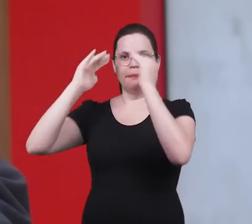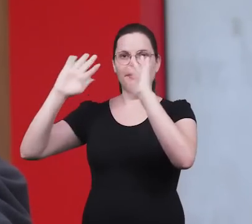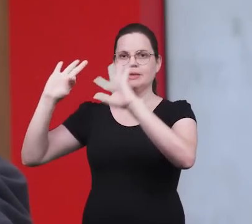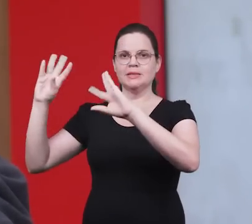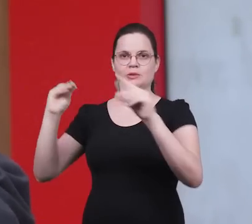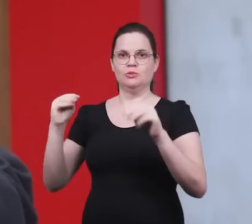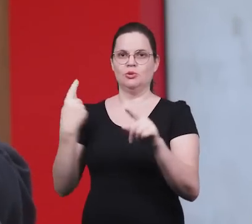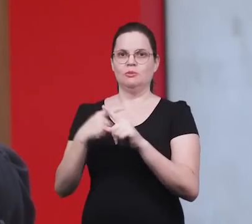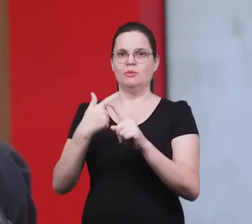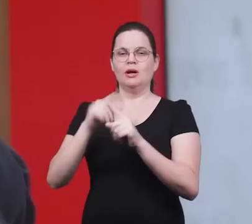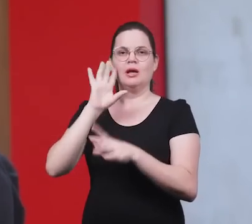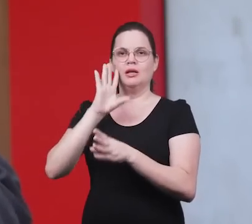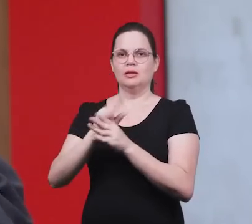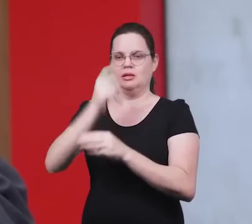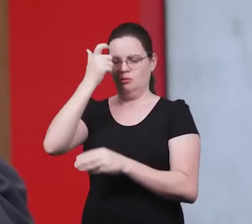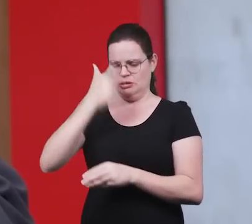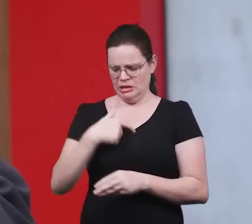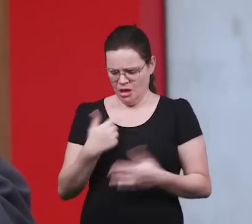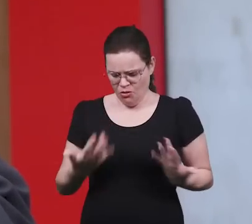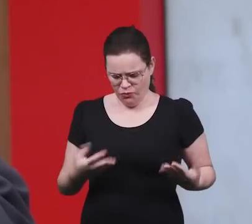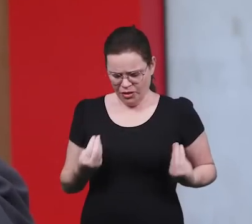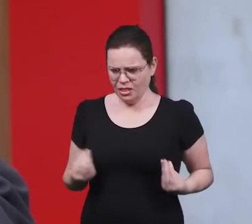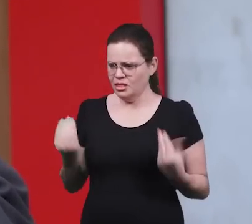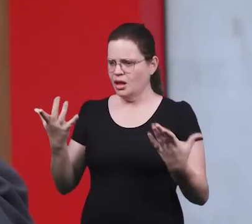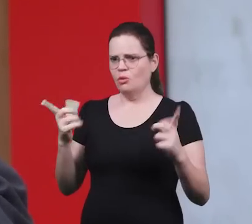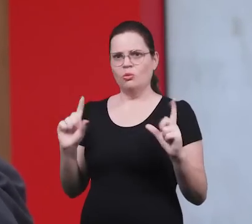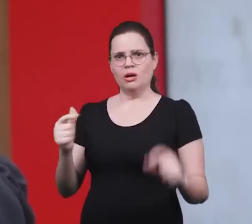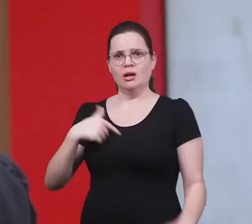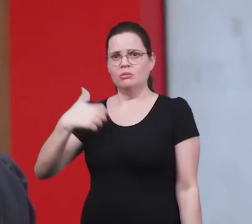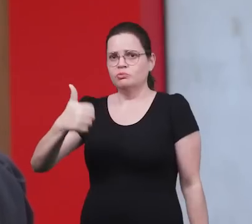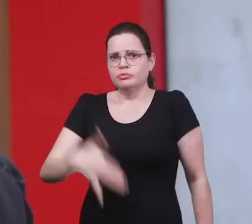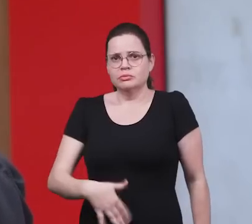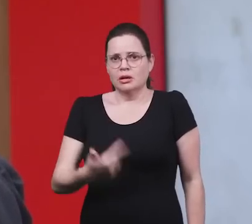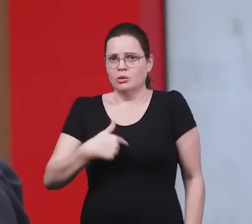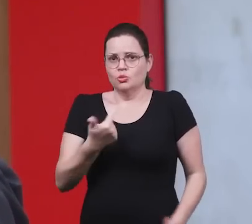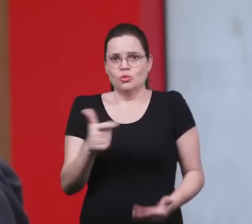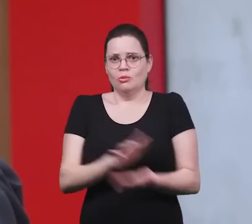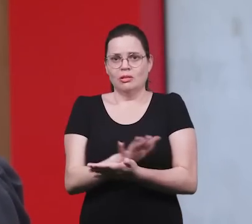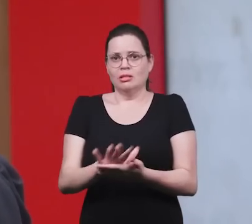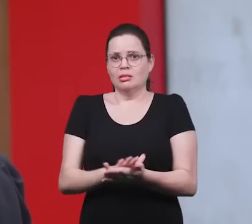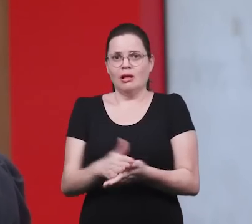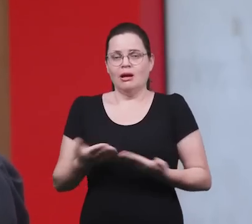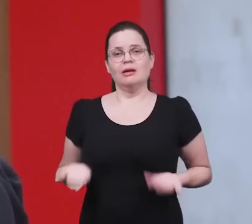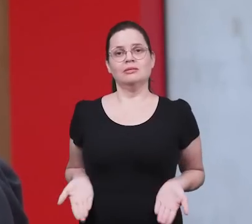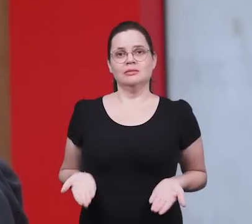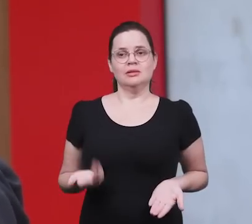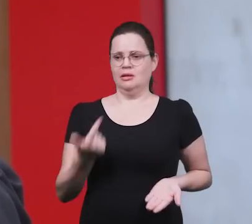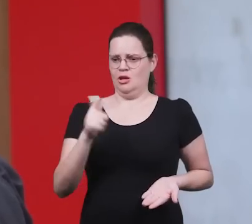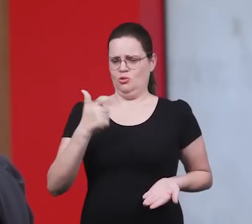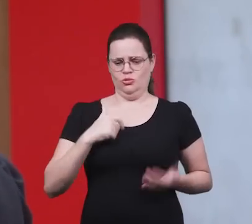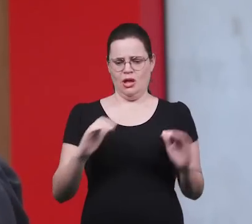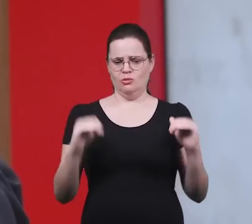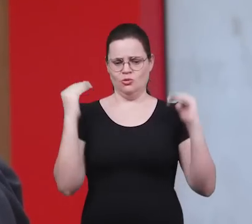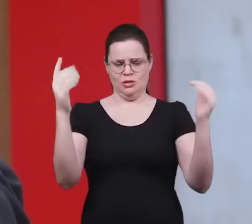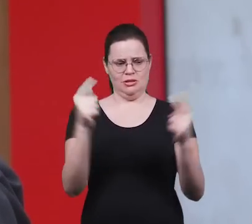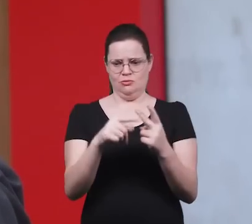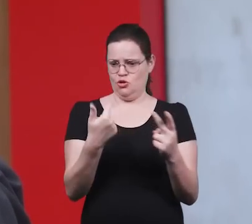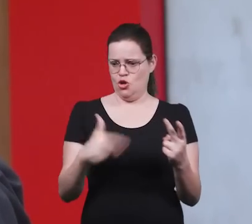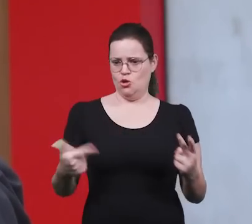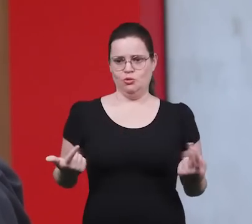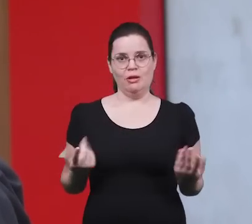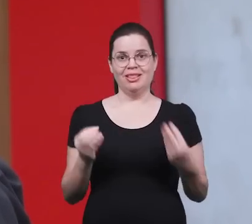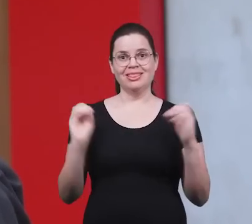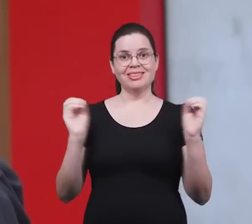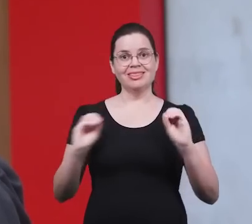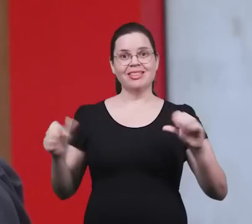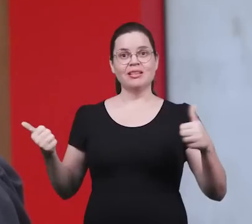entendem que elas não têm nada a oferecer, que elas não têm recursos, que elas não têm poder, que elas não têm autoridade